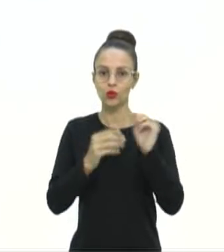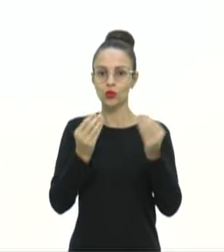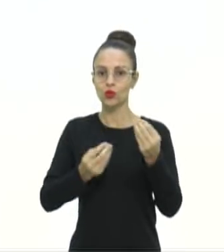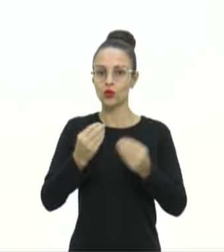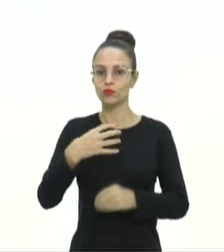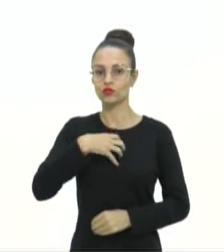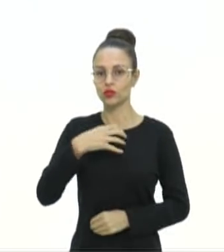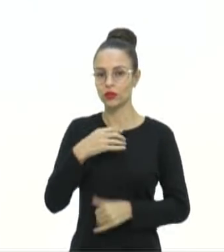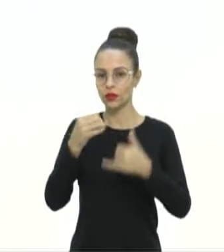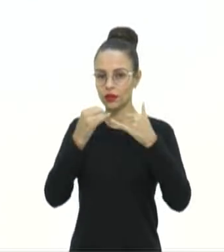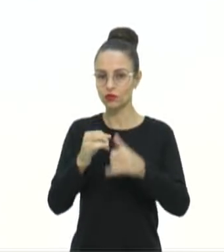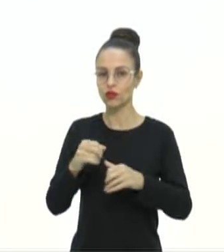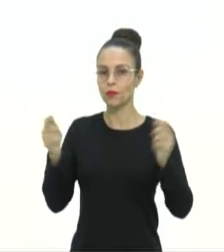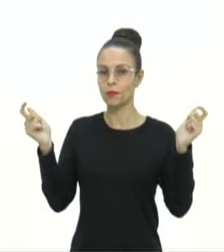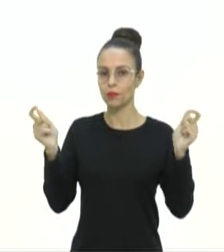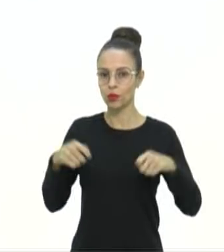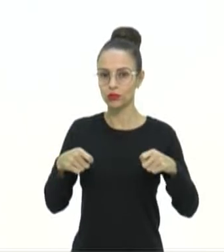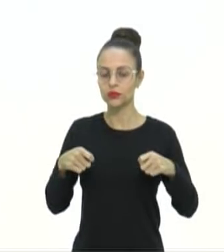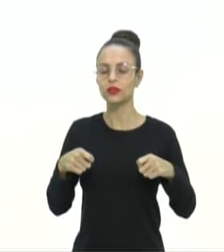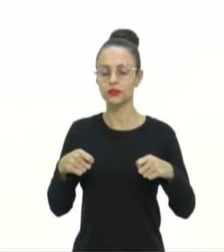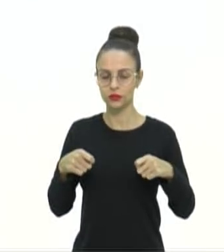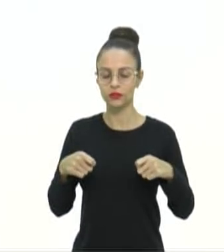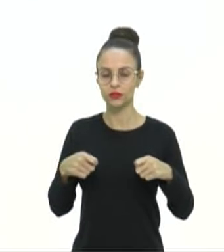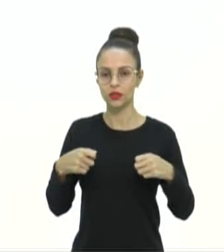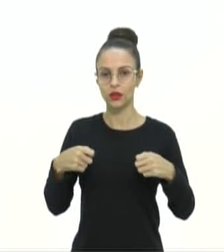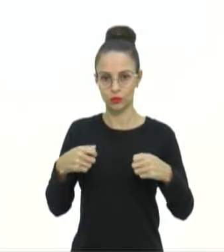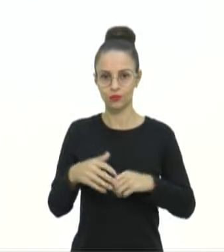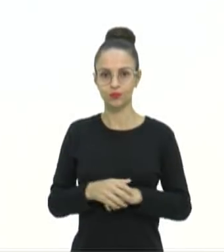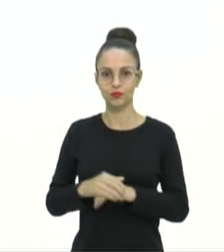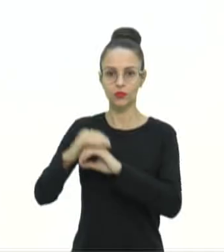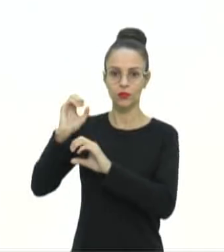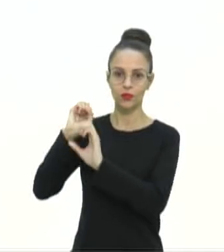de energia potencial de deformação da vara.